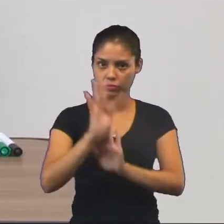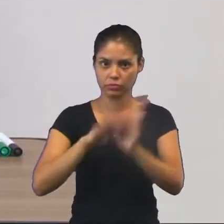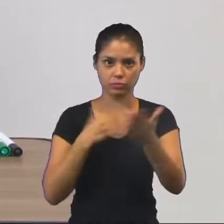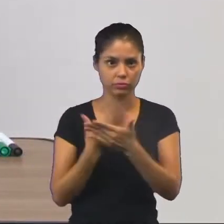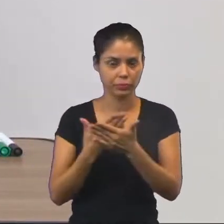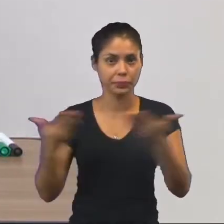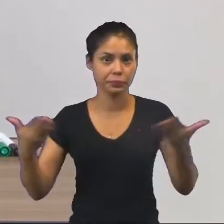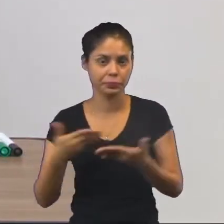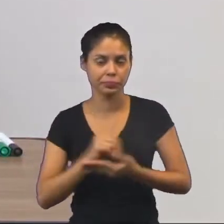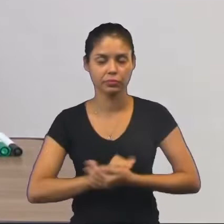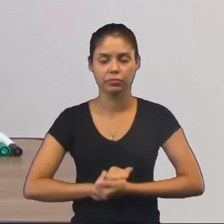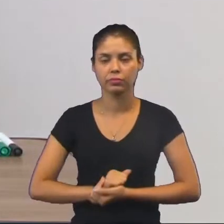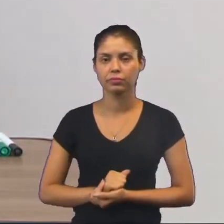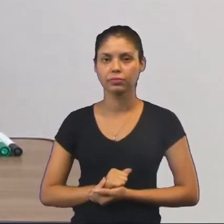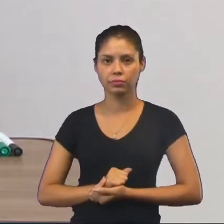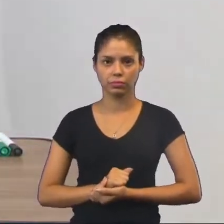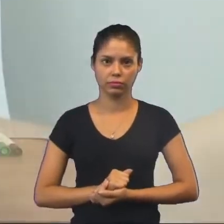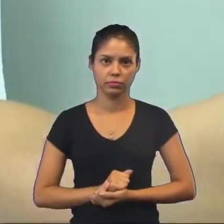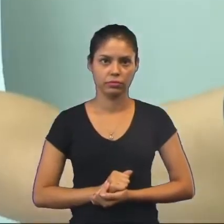da aula de hoje.